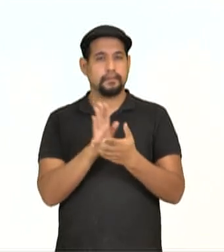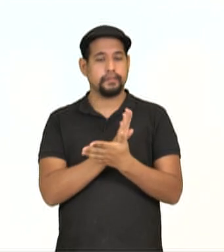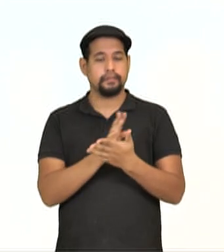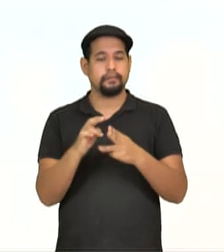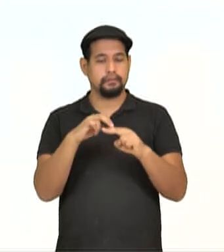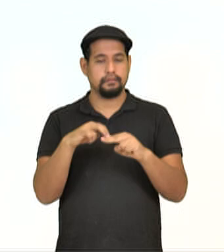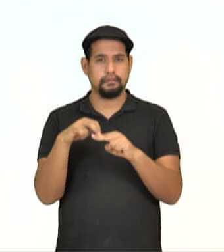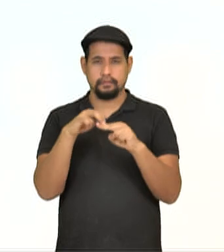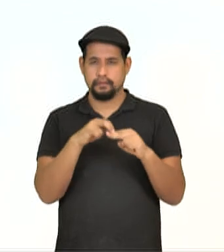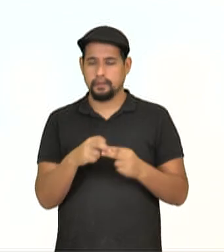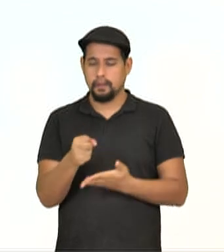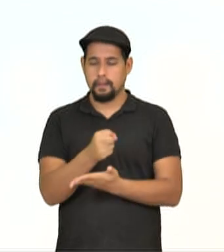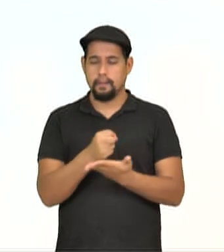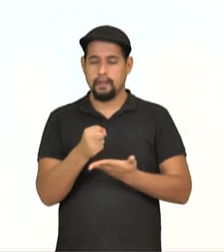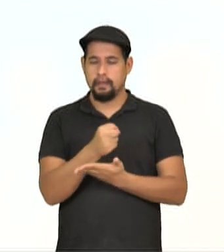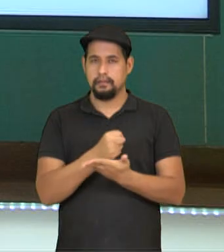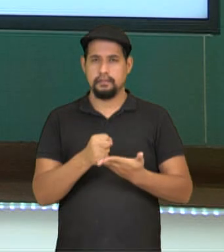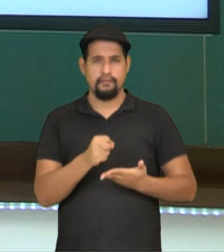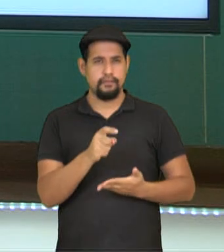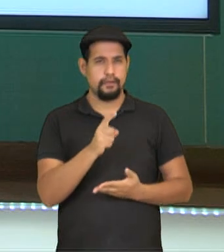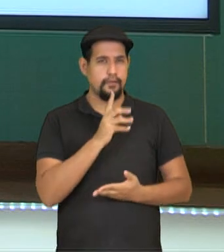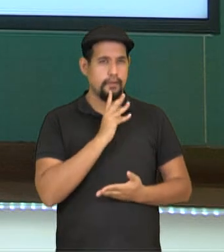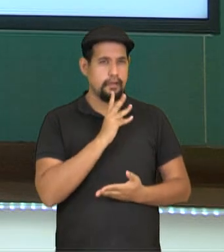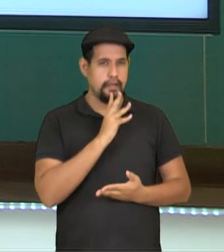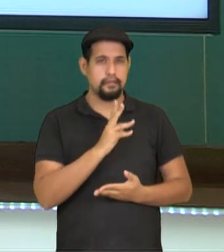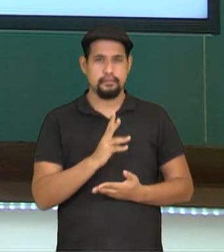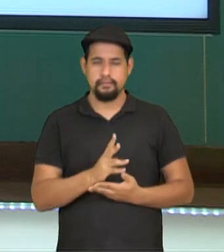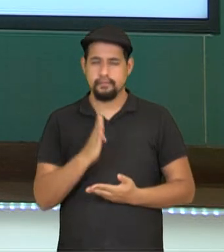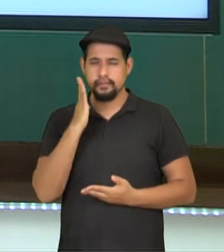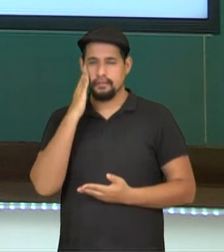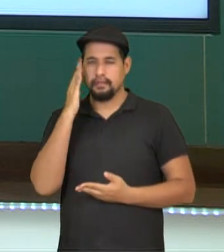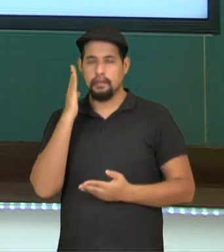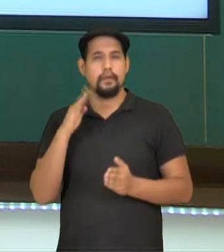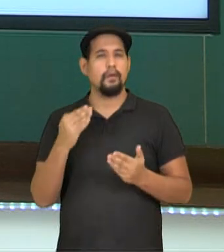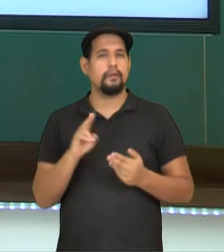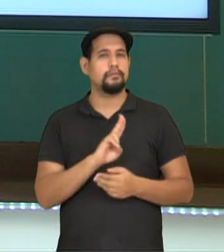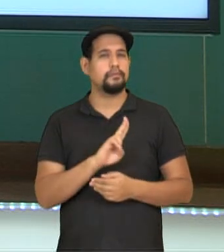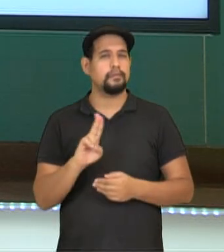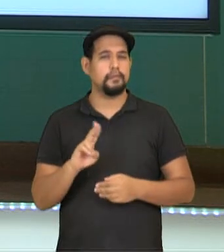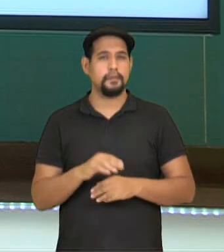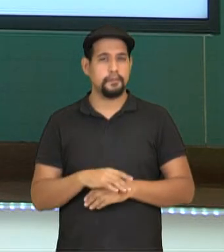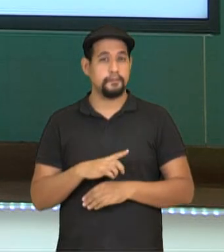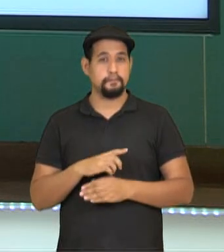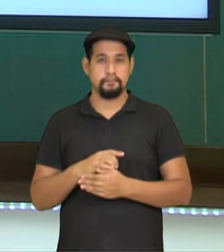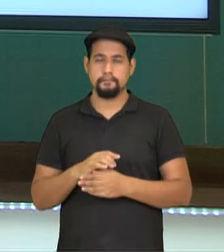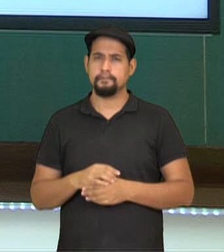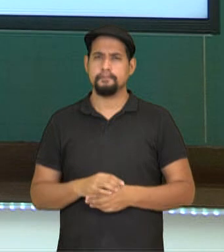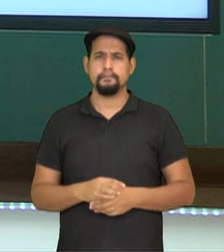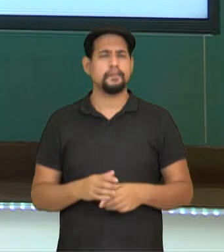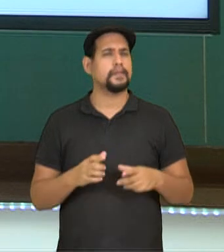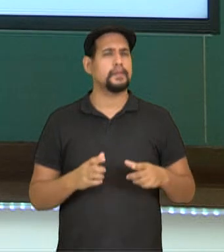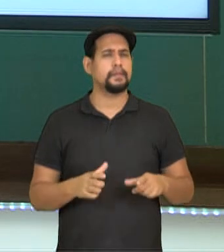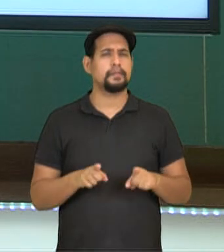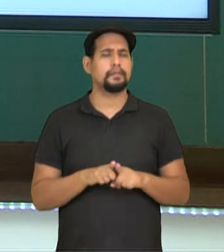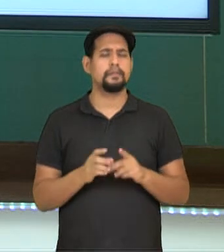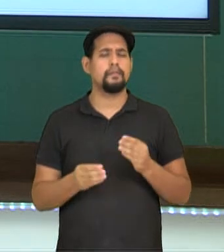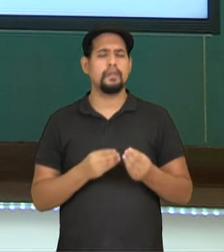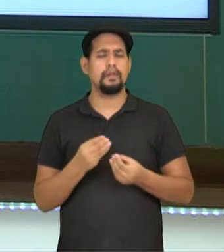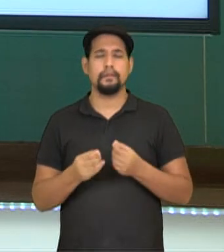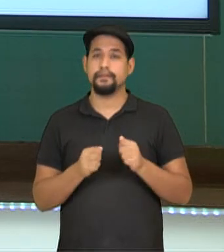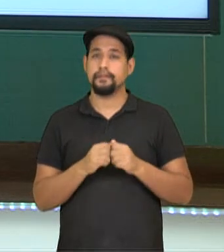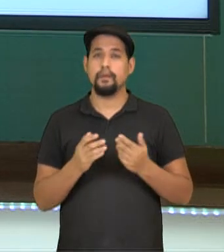manobras básicas. Você conhece então o skate? Sabe qual é o nome dessas partes? Onde e como? Quais são